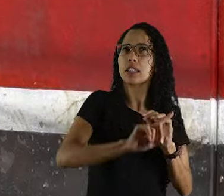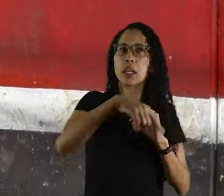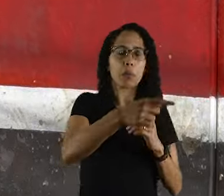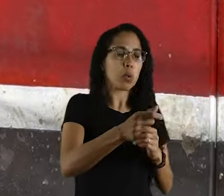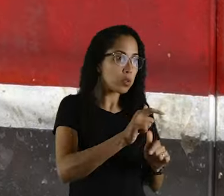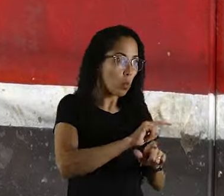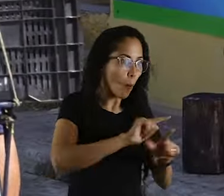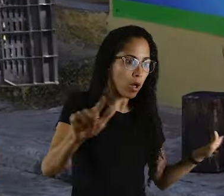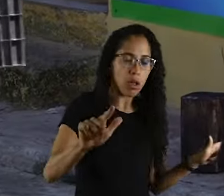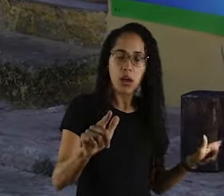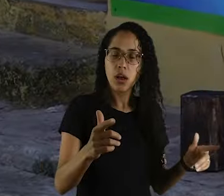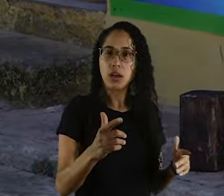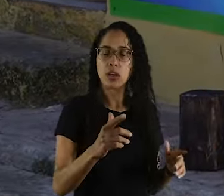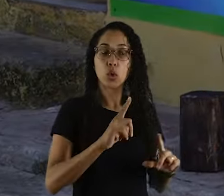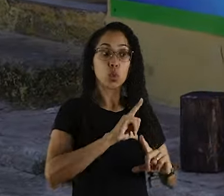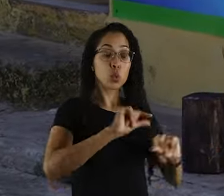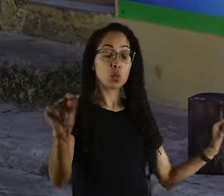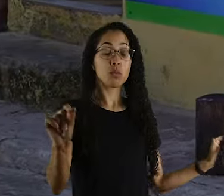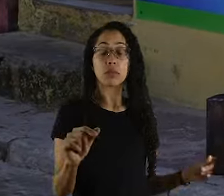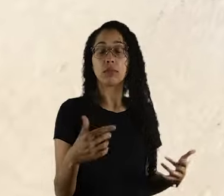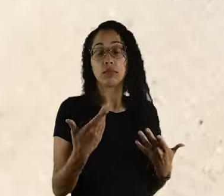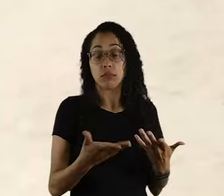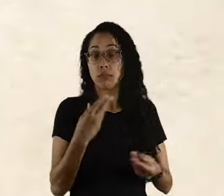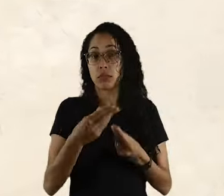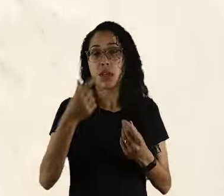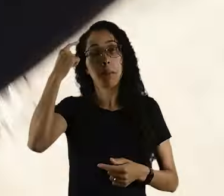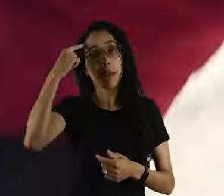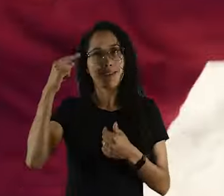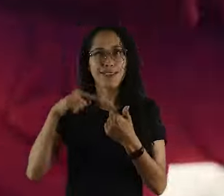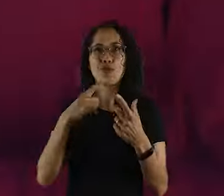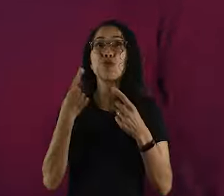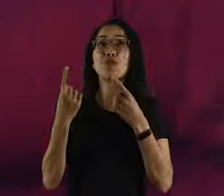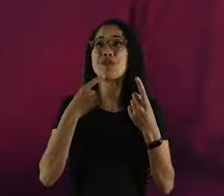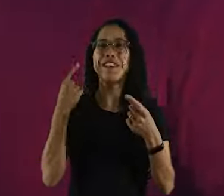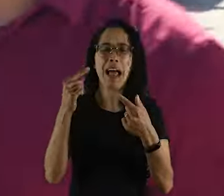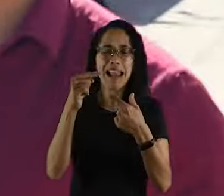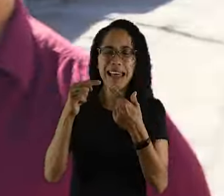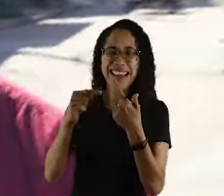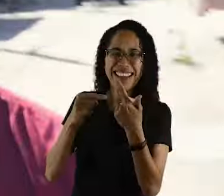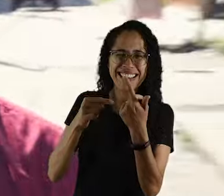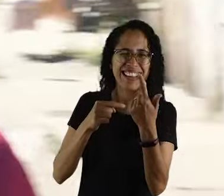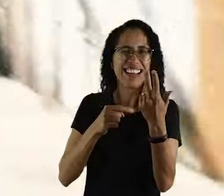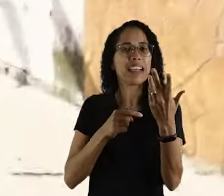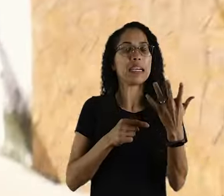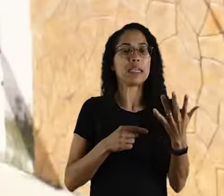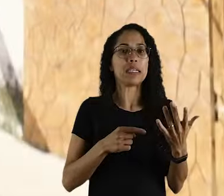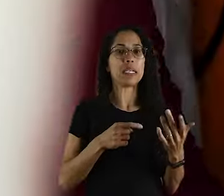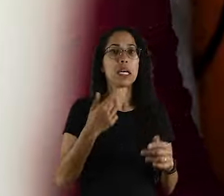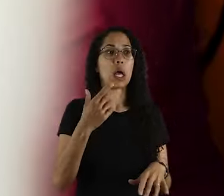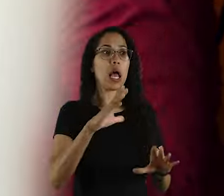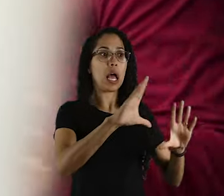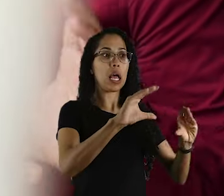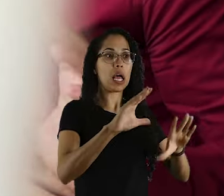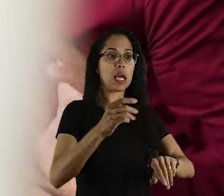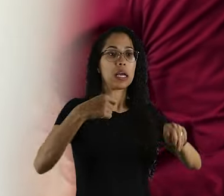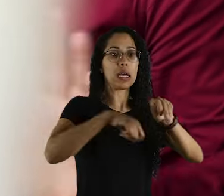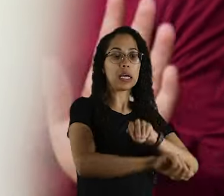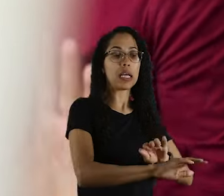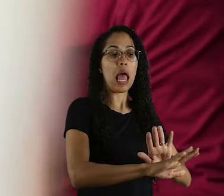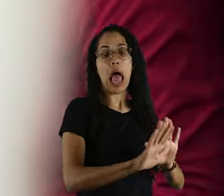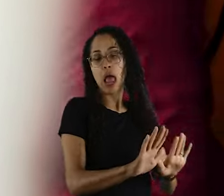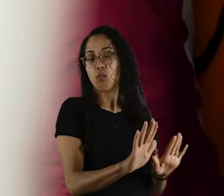olhar aqui amanhã, vai estar aqui ainda? Vai render alguma coisa? Será que se eu não deixar embaixo do colchão ali, não vai sumir? Se eu deixar embaixo do